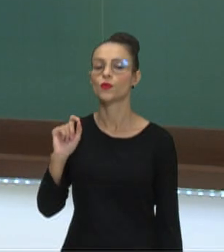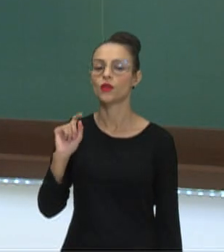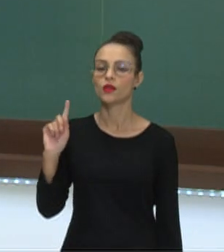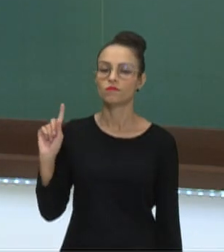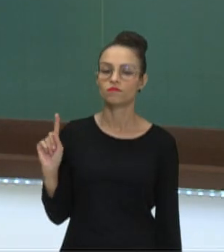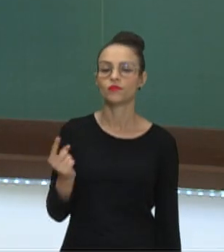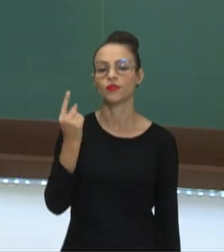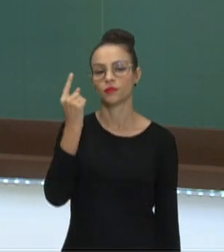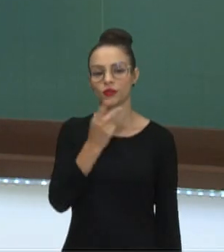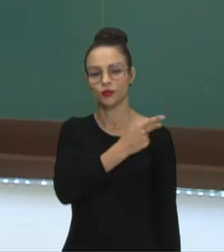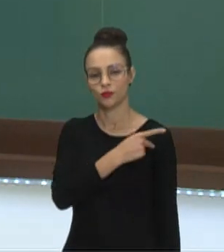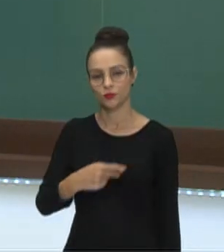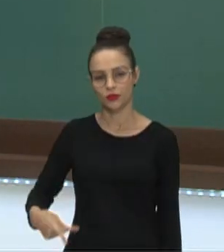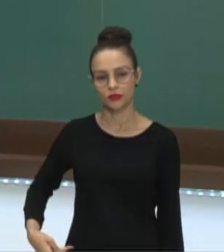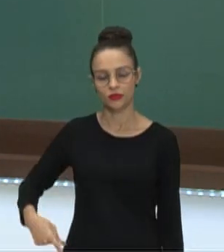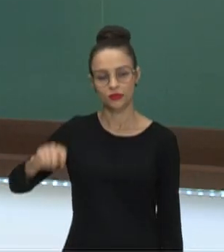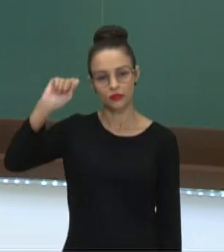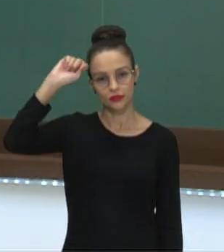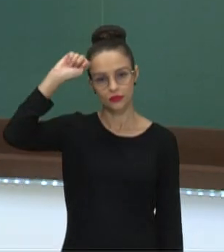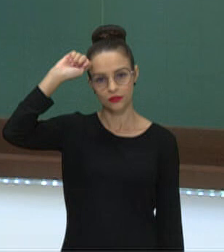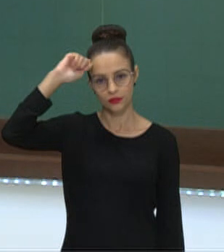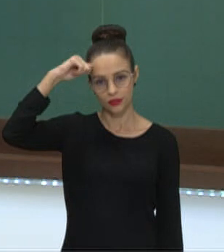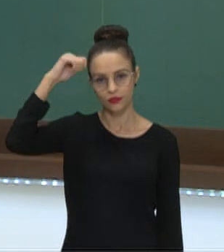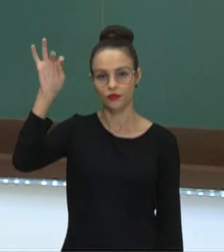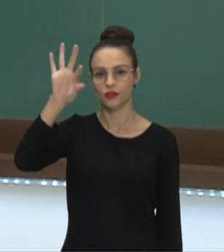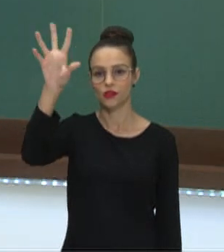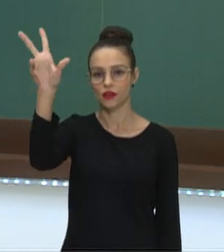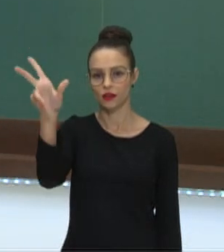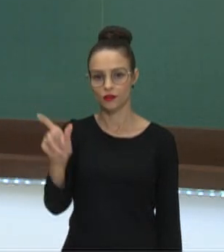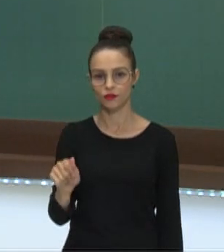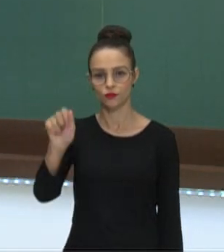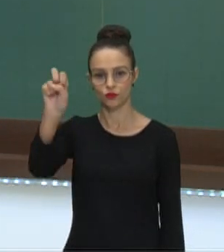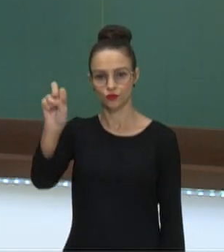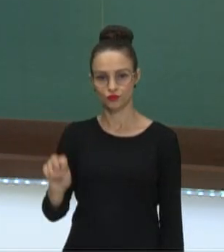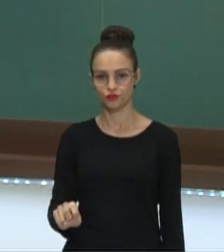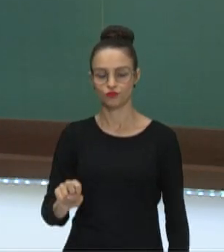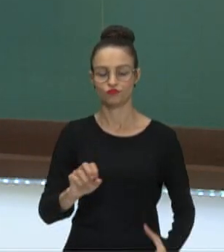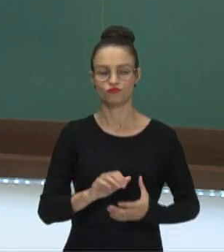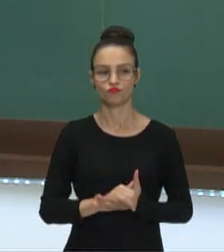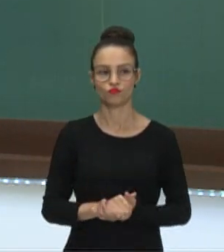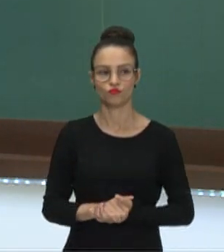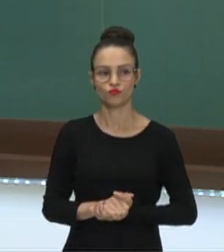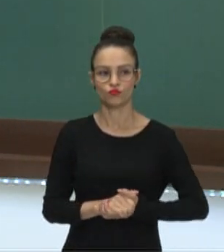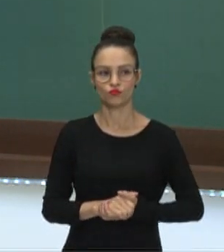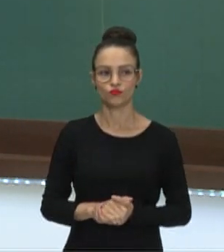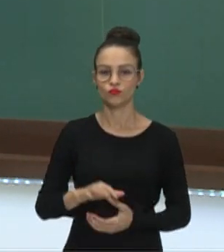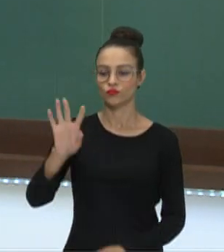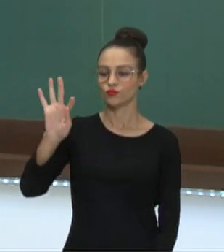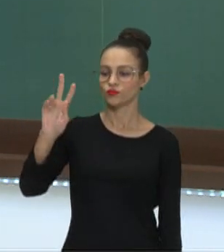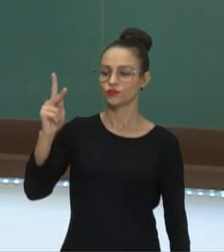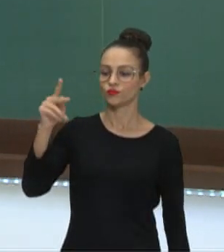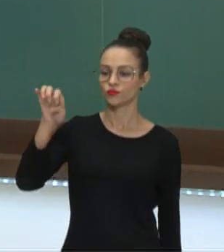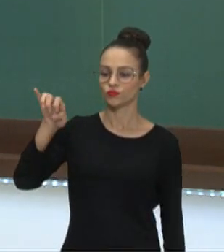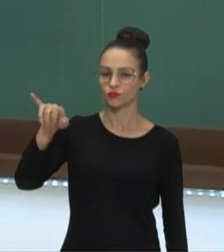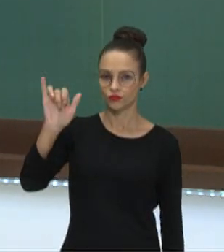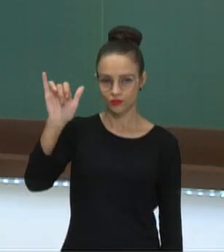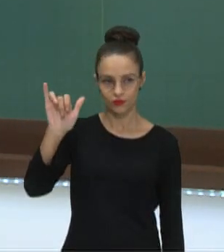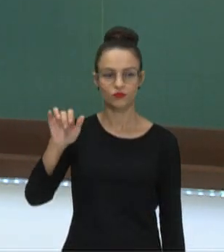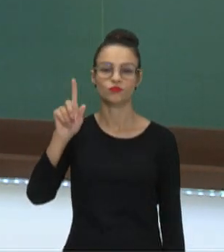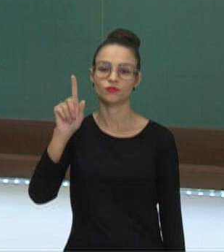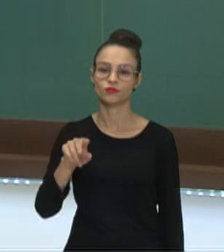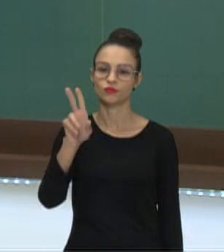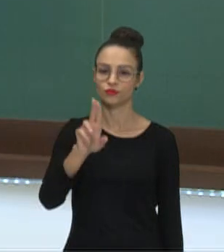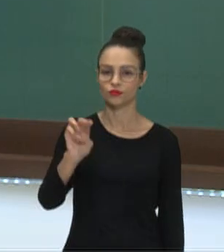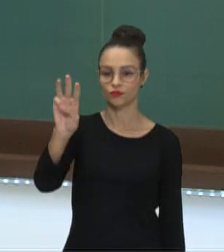o primeiro presidente negro da África do Sul. They, plural, então they were